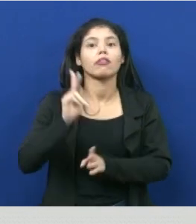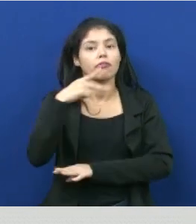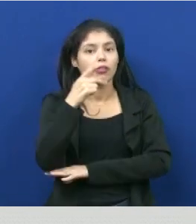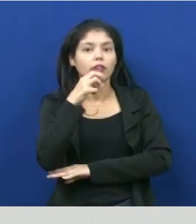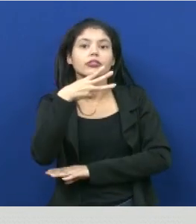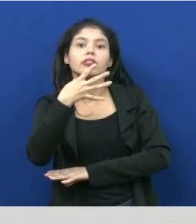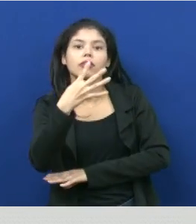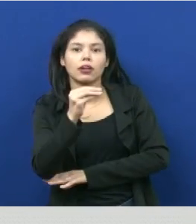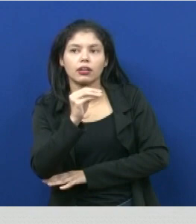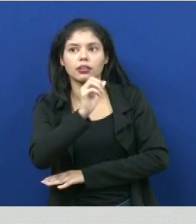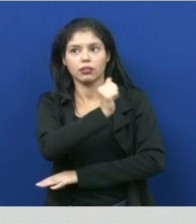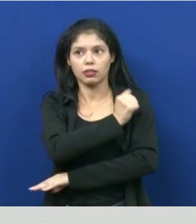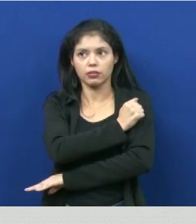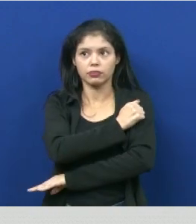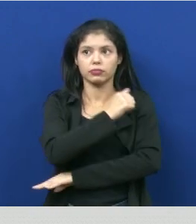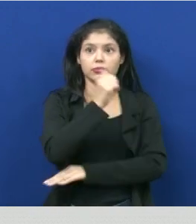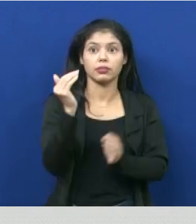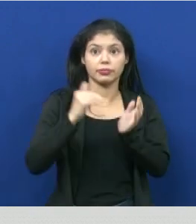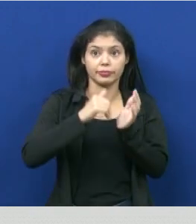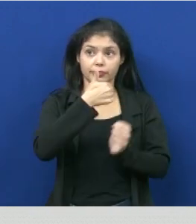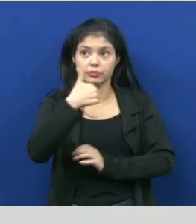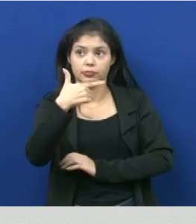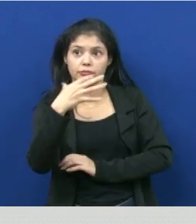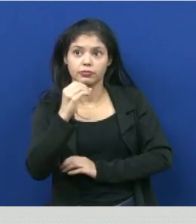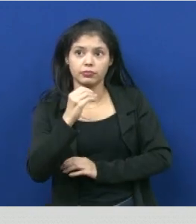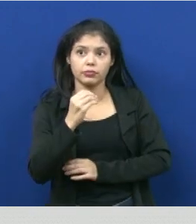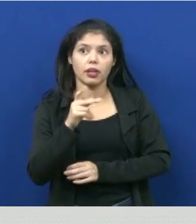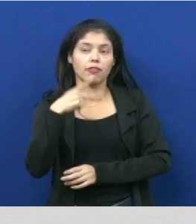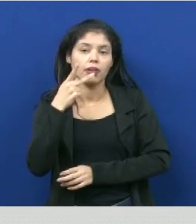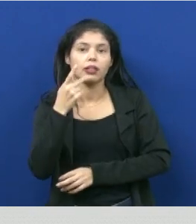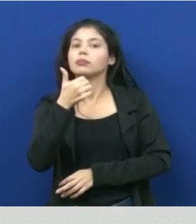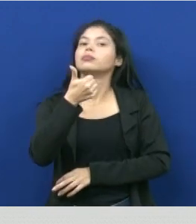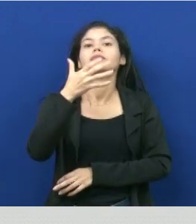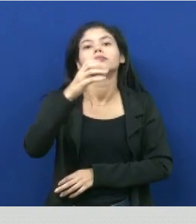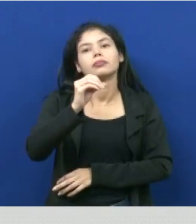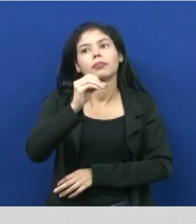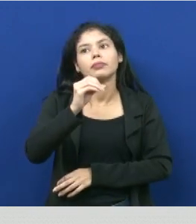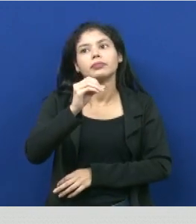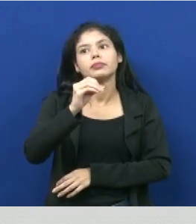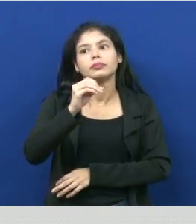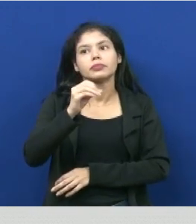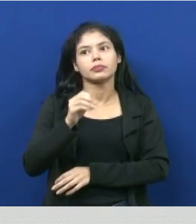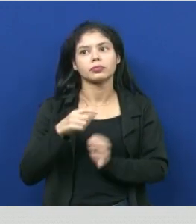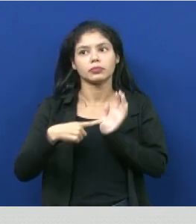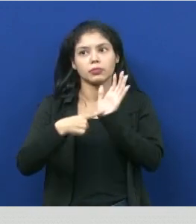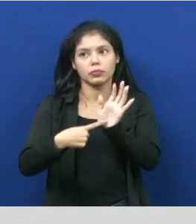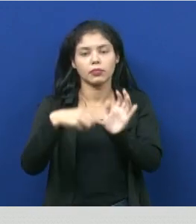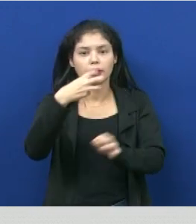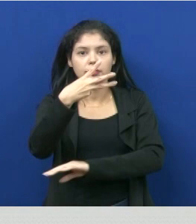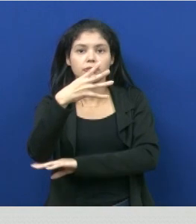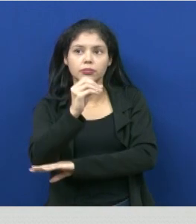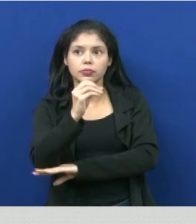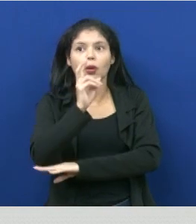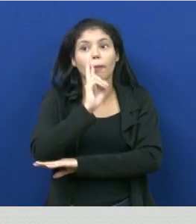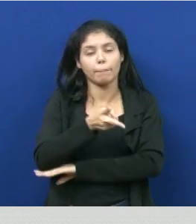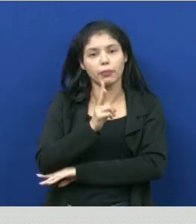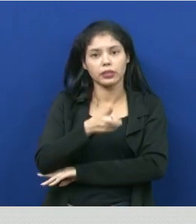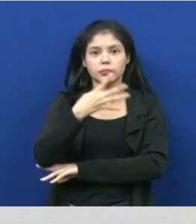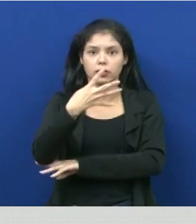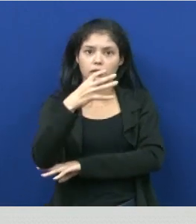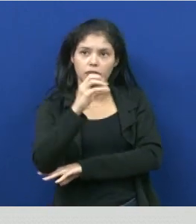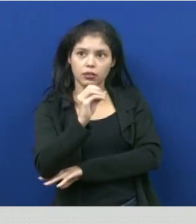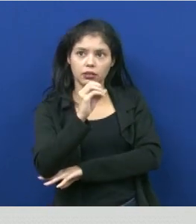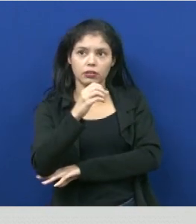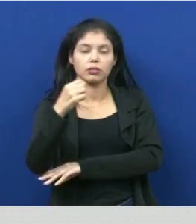de 40 alunos de 120, estamos afirmando que 10 estão representando em 30 o mesmo que